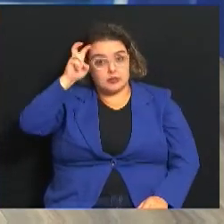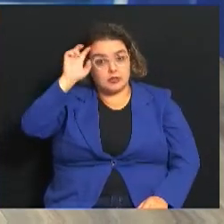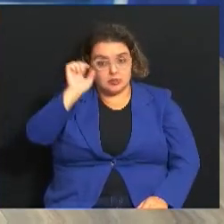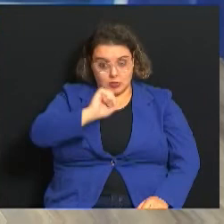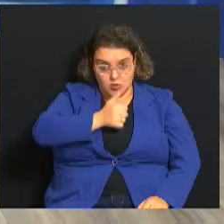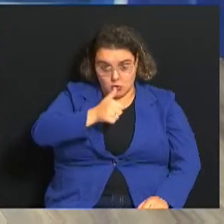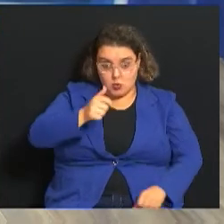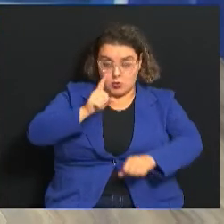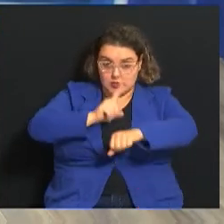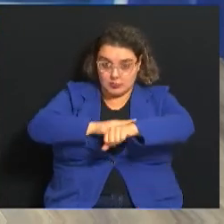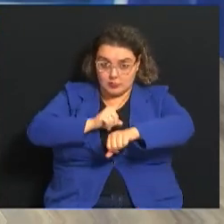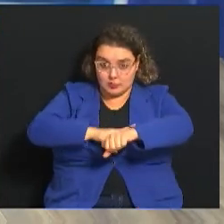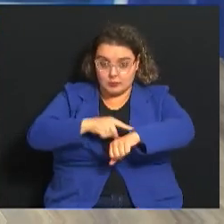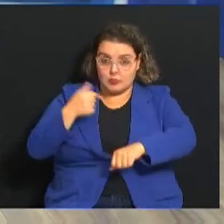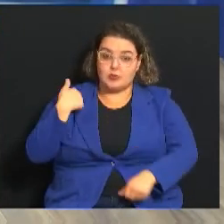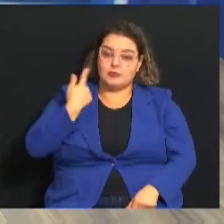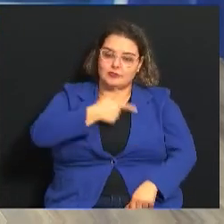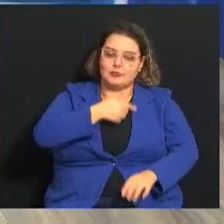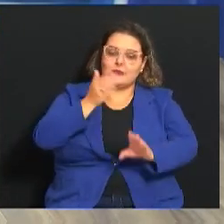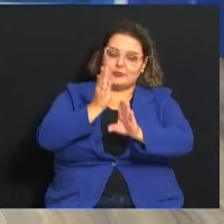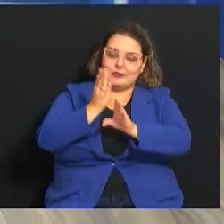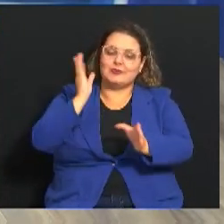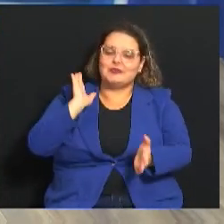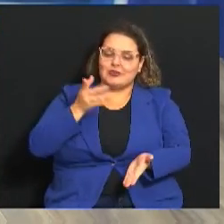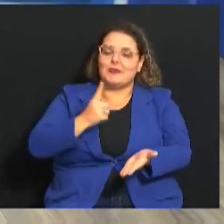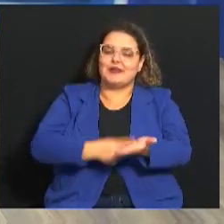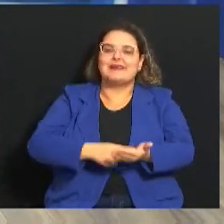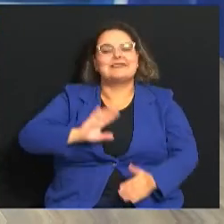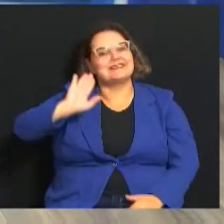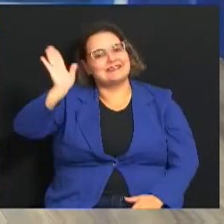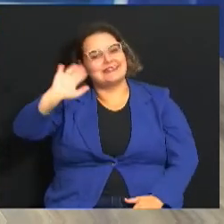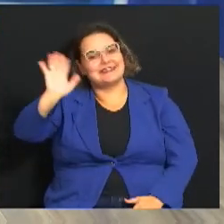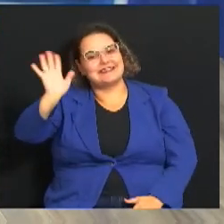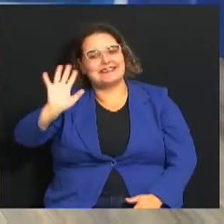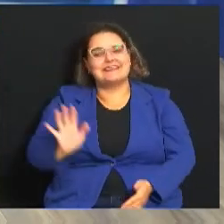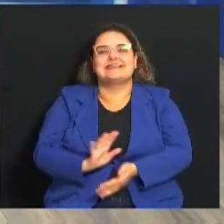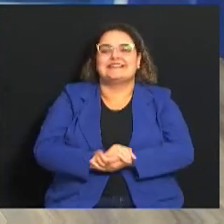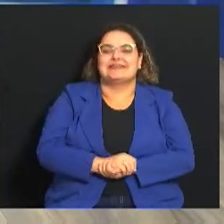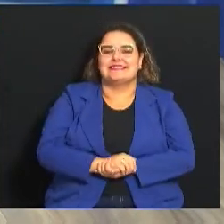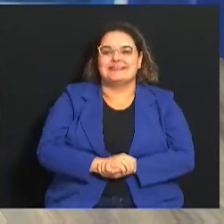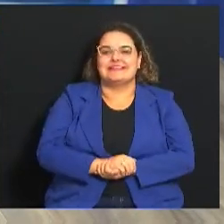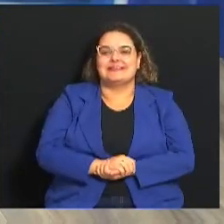11 horas da manhã, é o nosso encontro que já está marcado, hein? Até lá. Tchau, tchau.